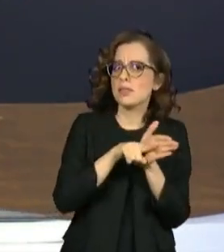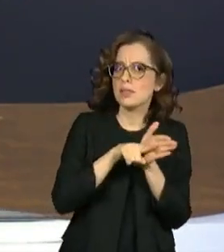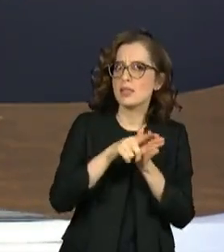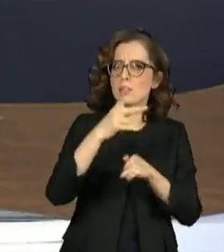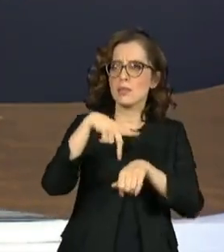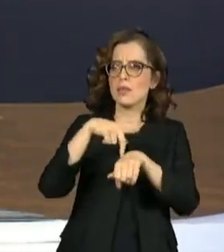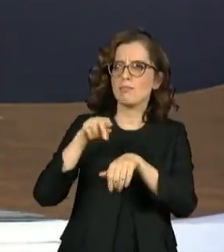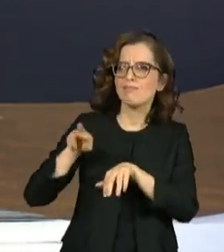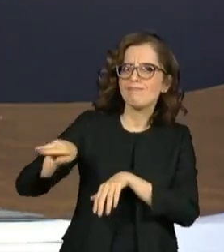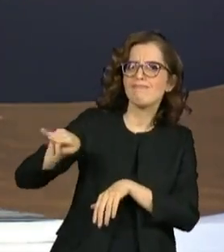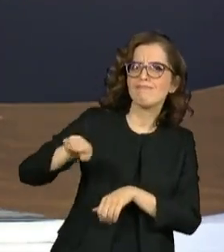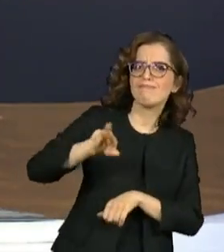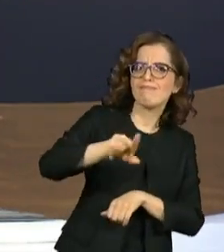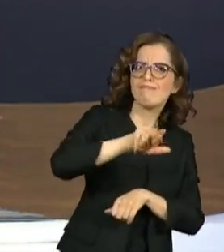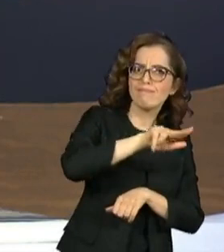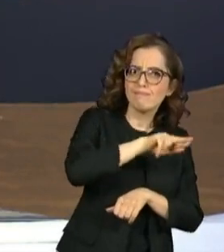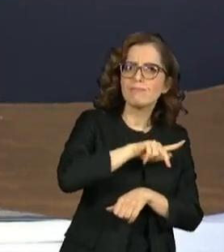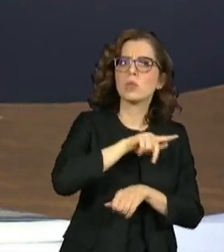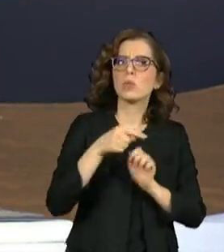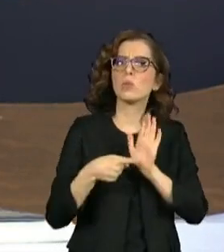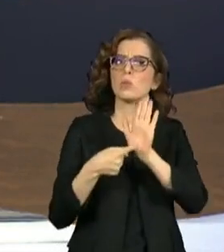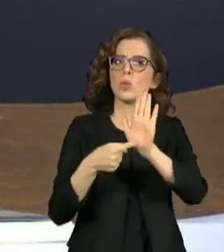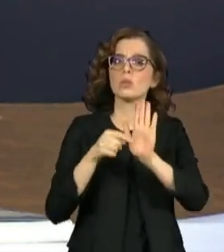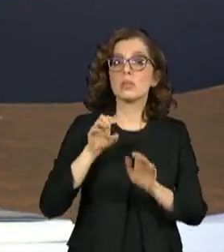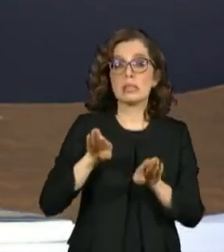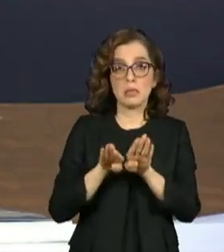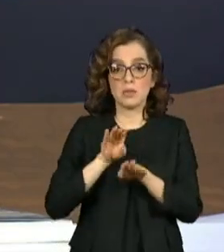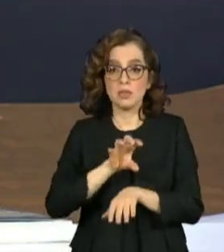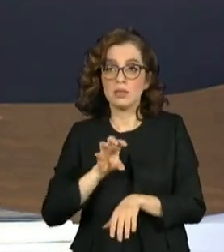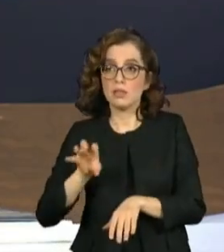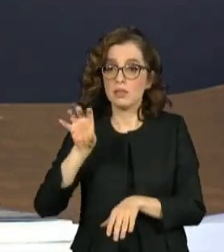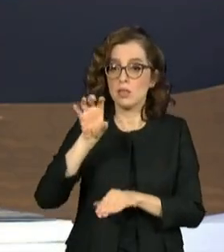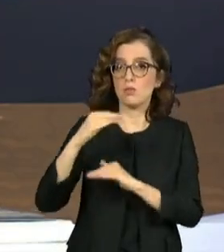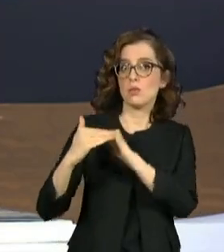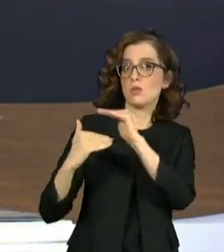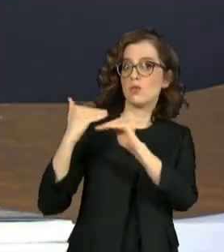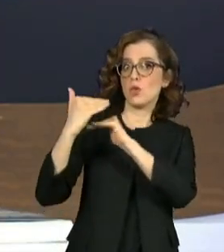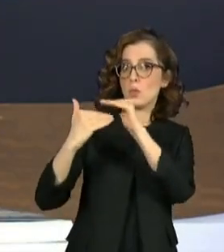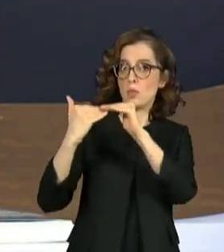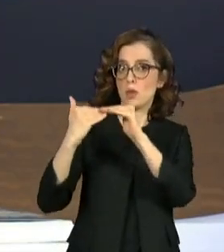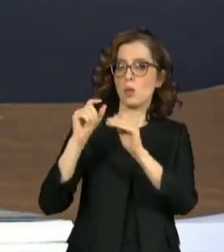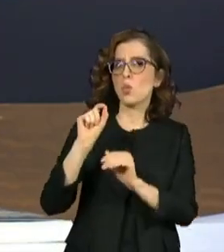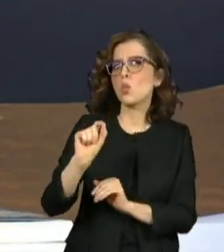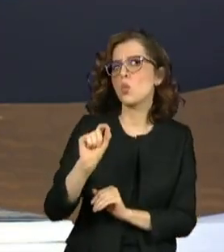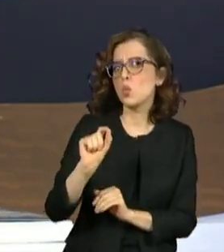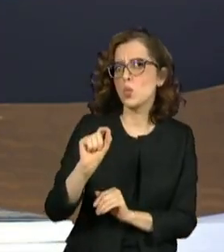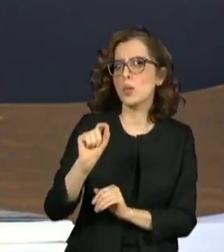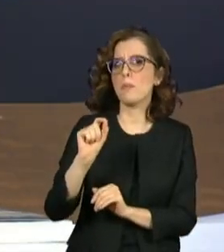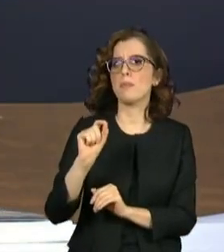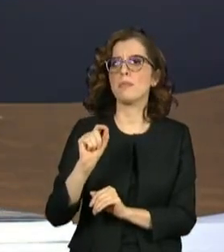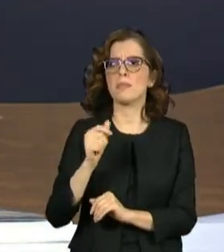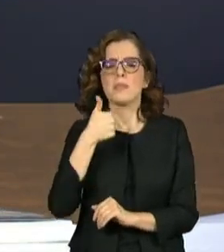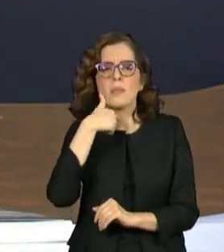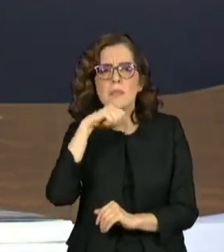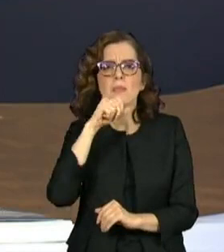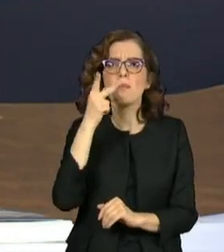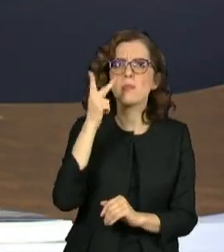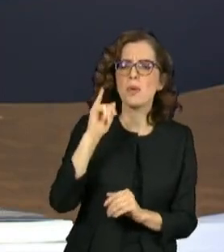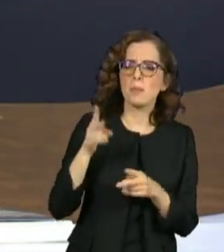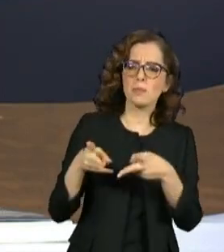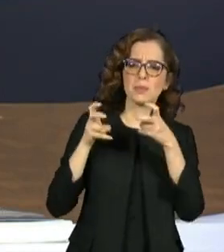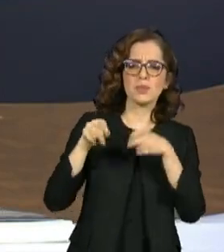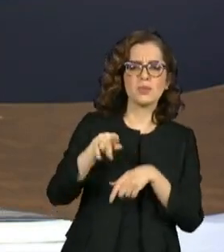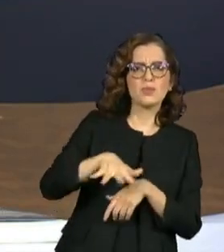estágios de desenvolvimento, mostram que os pais têm a sensação e têm a constatação de que os seus filhos terão uma